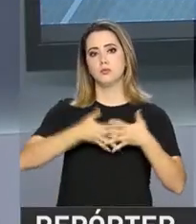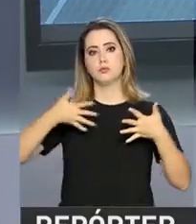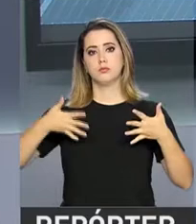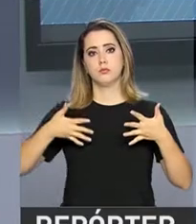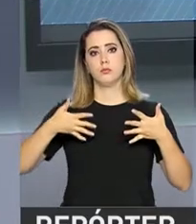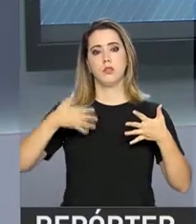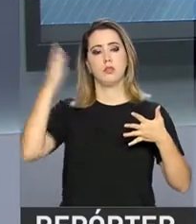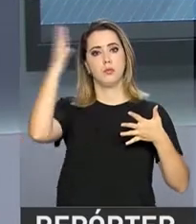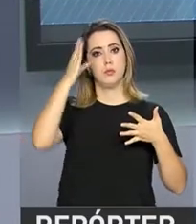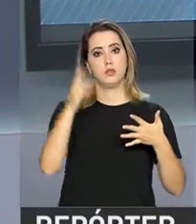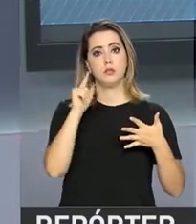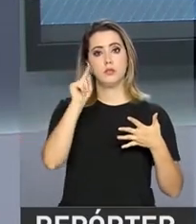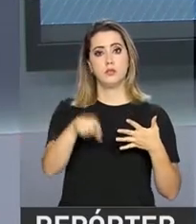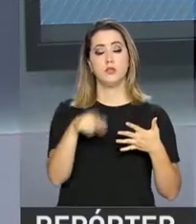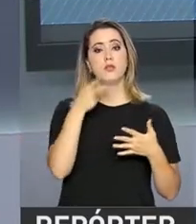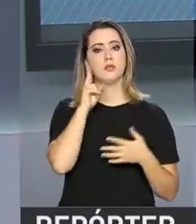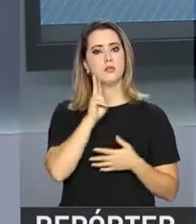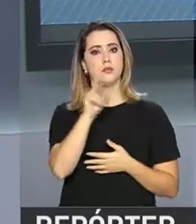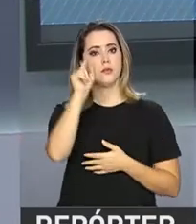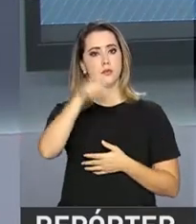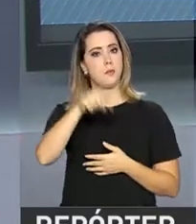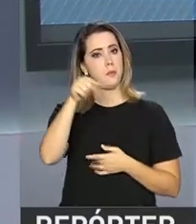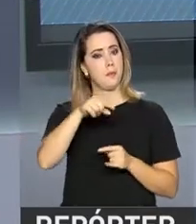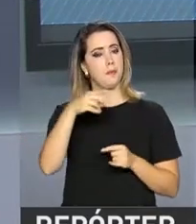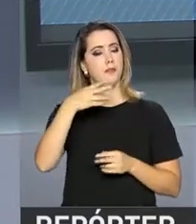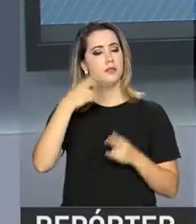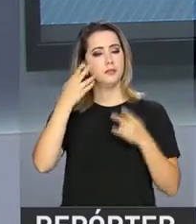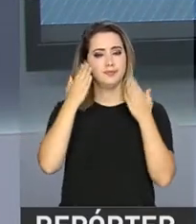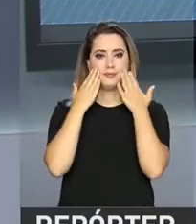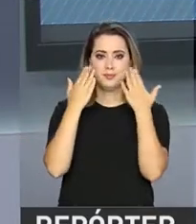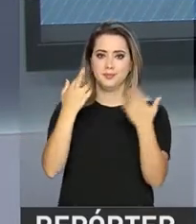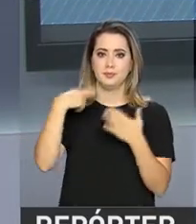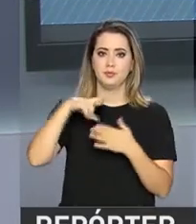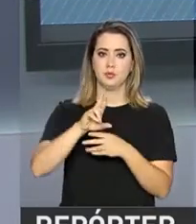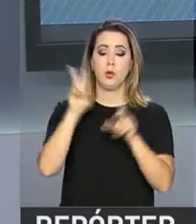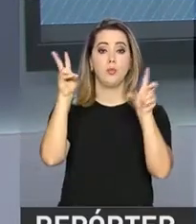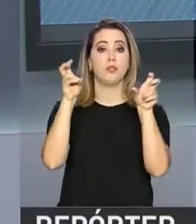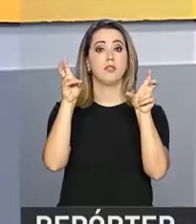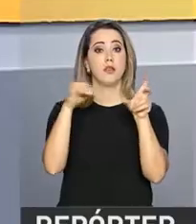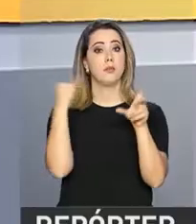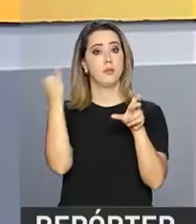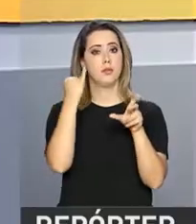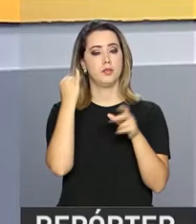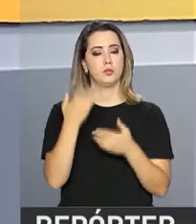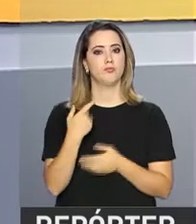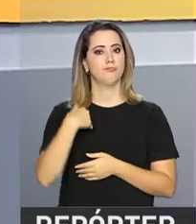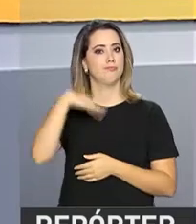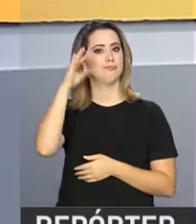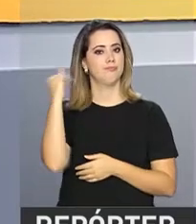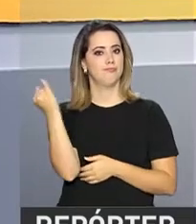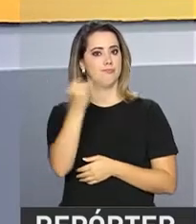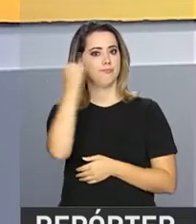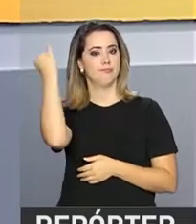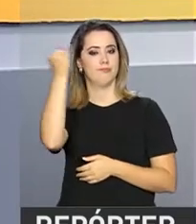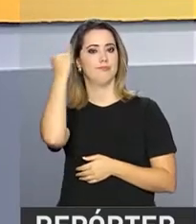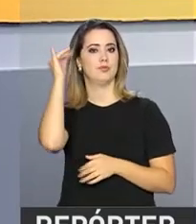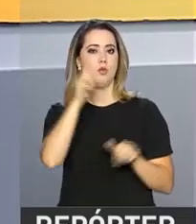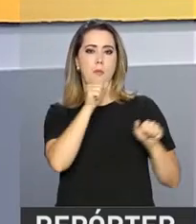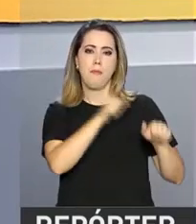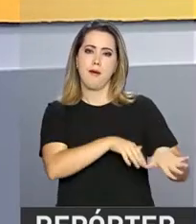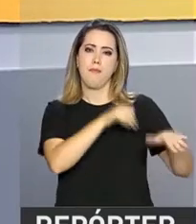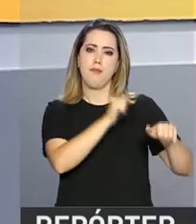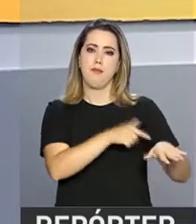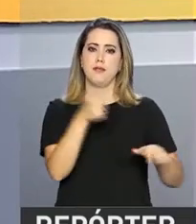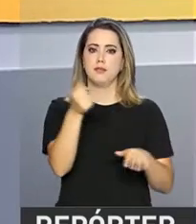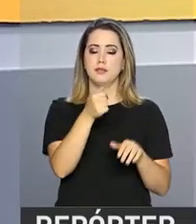você acompanha aqui na NBR uma série de reportagens especiais sobre o tema. E uma das atrações mais aguardadas do desfile